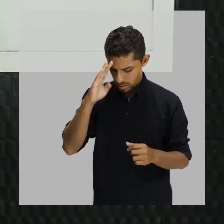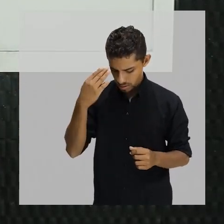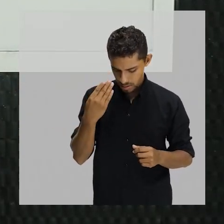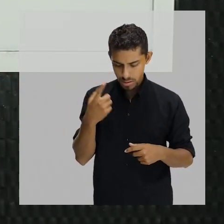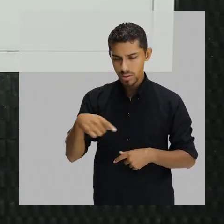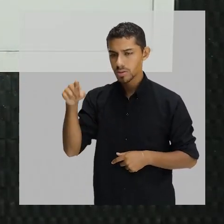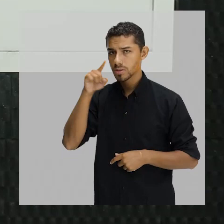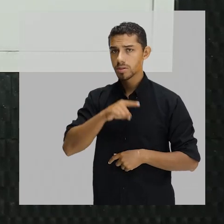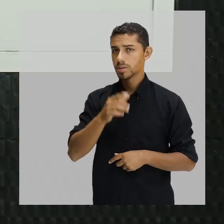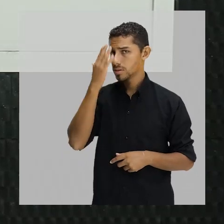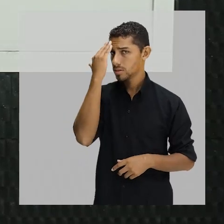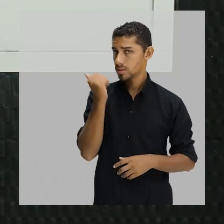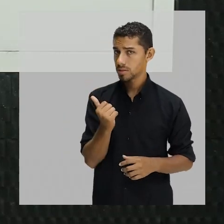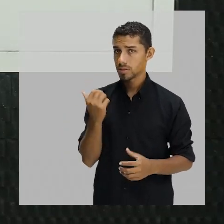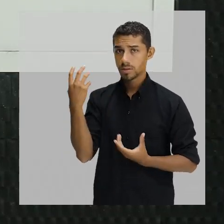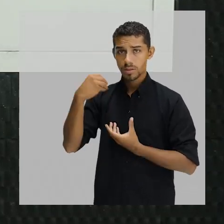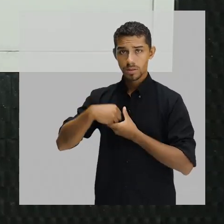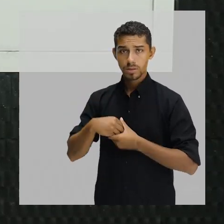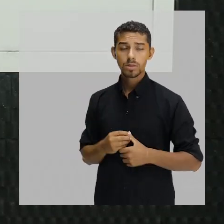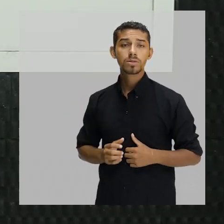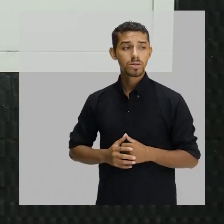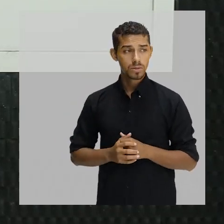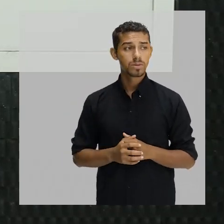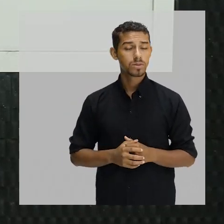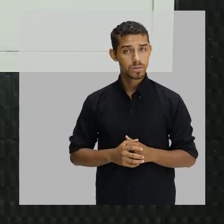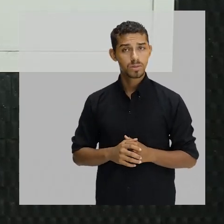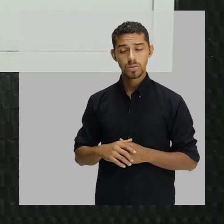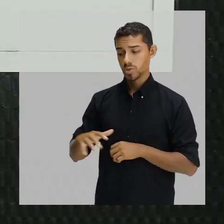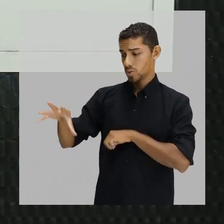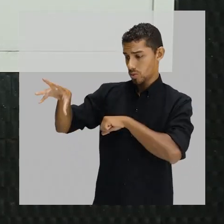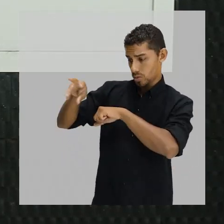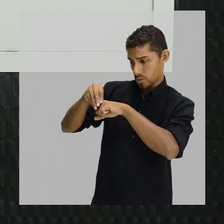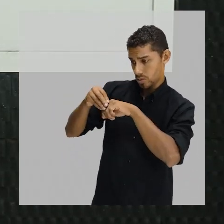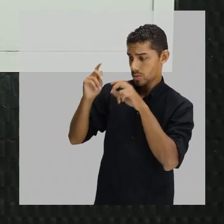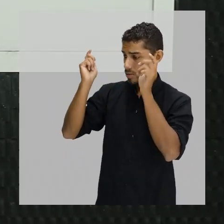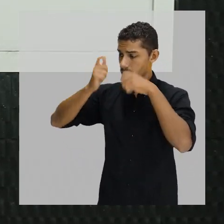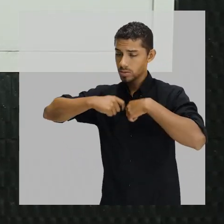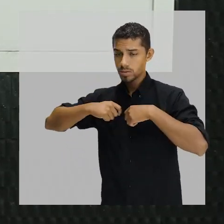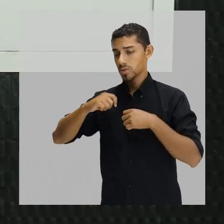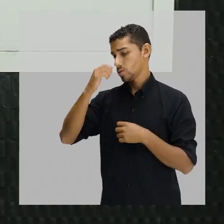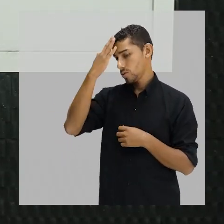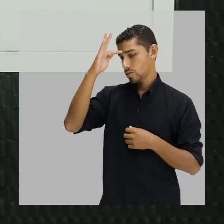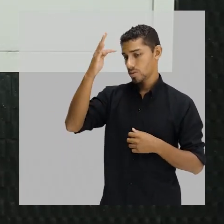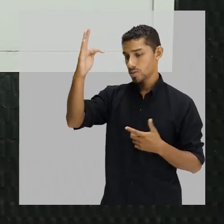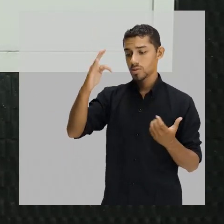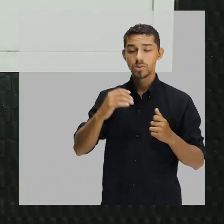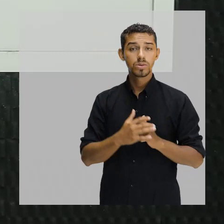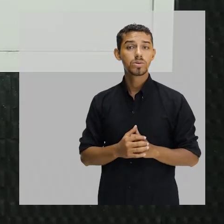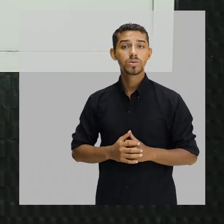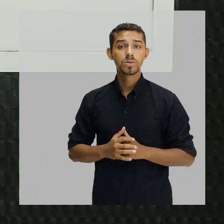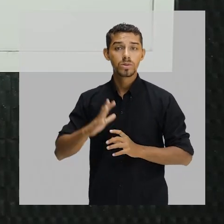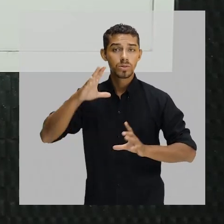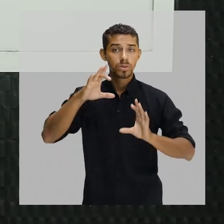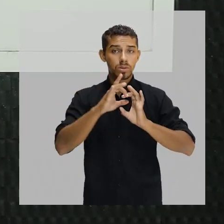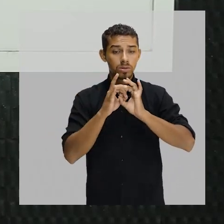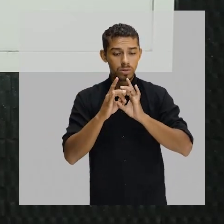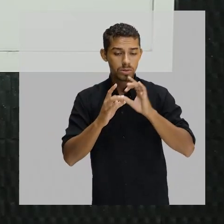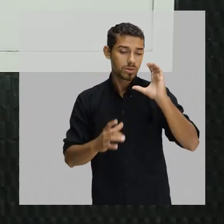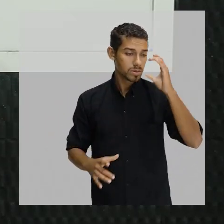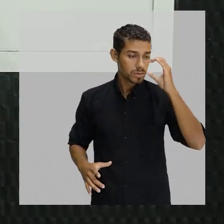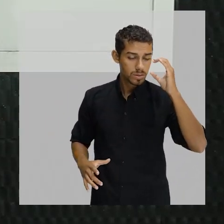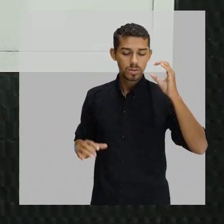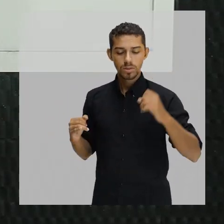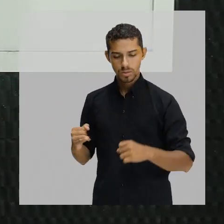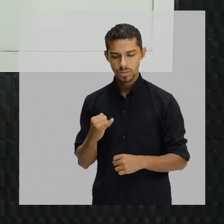sabem muito bem que dentro do iluminismo, este conhecimento, quer seja legado à filosofia, quer seja legado à ciência, se torna